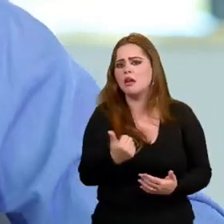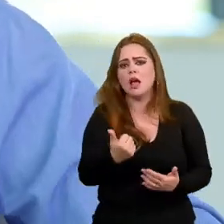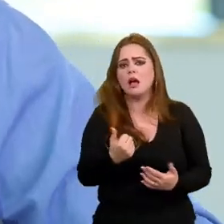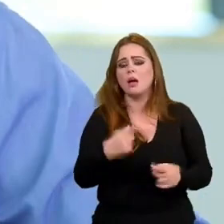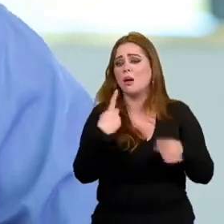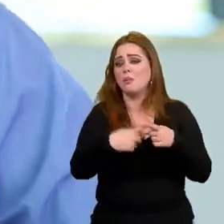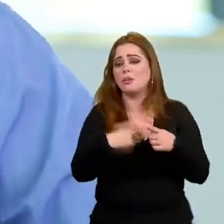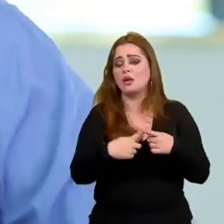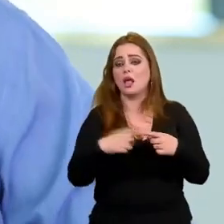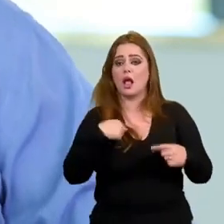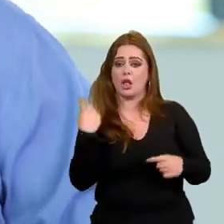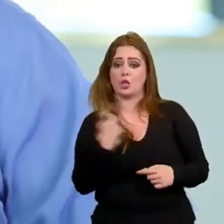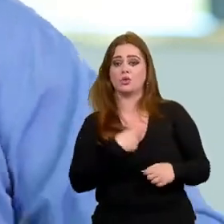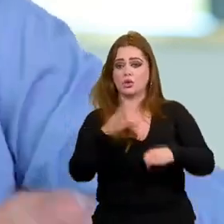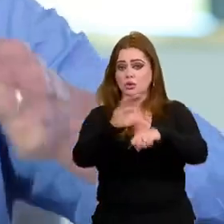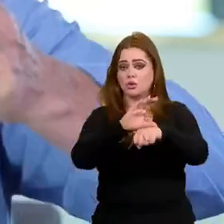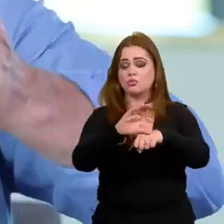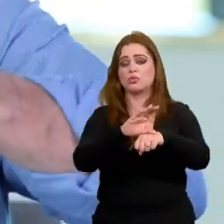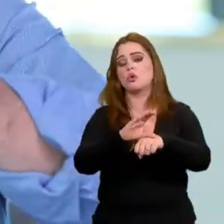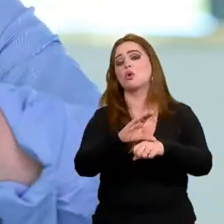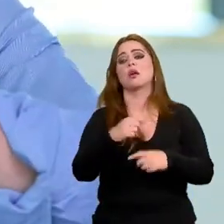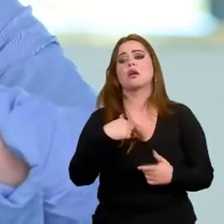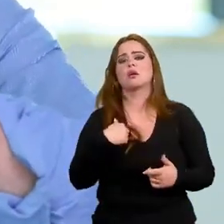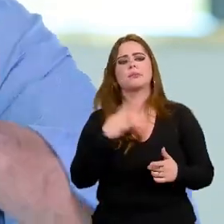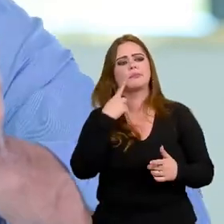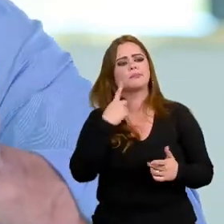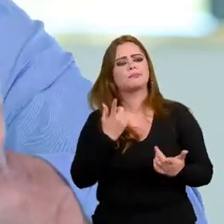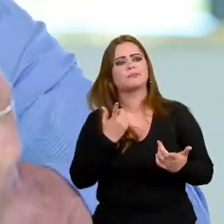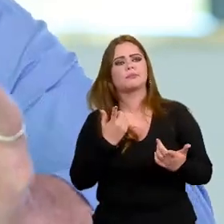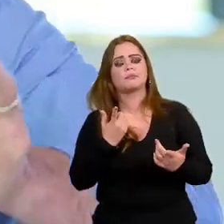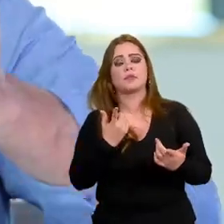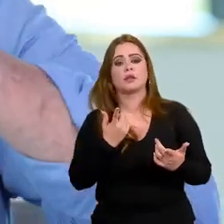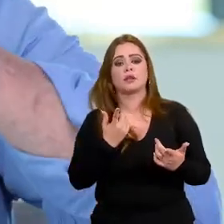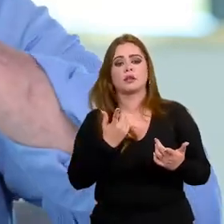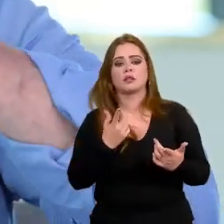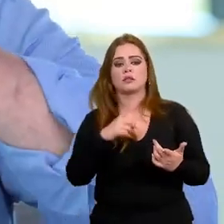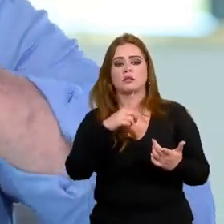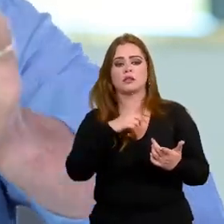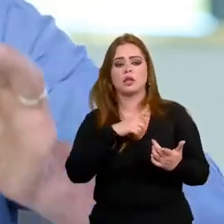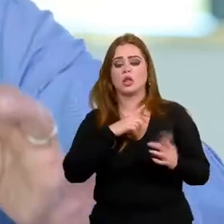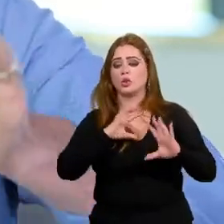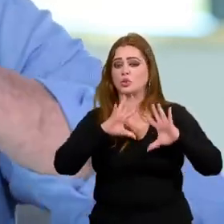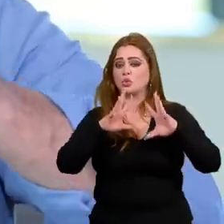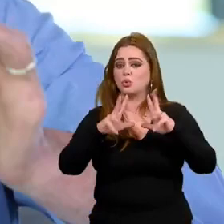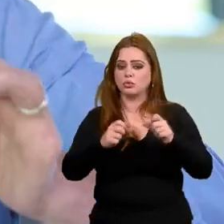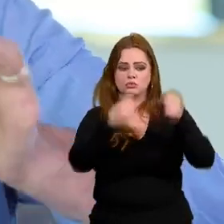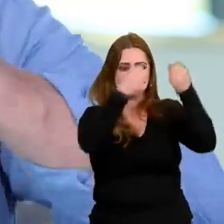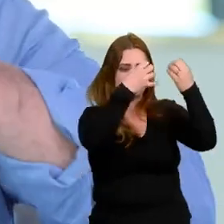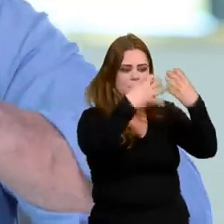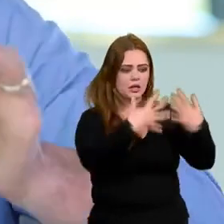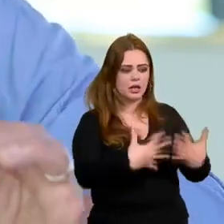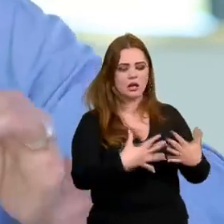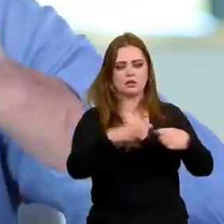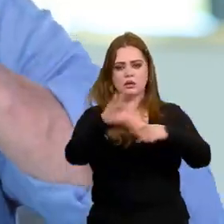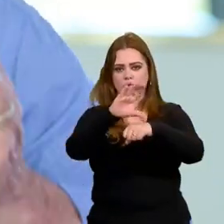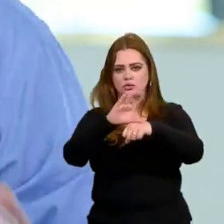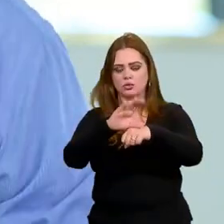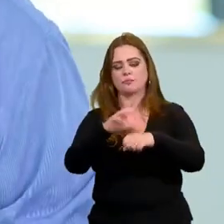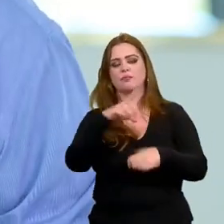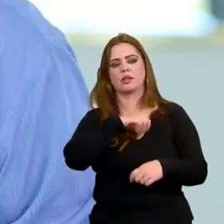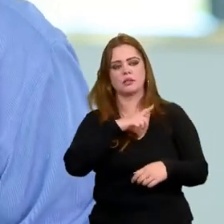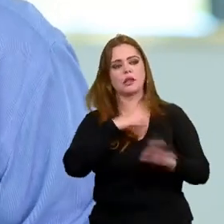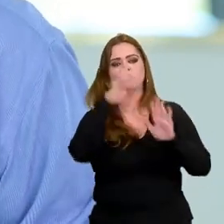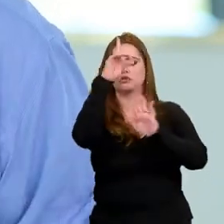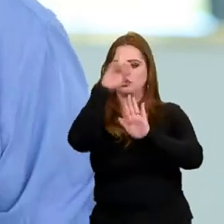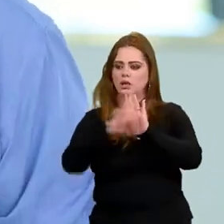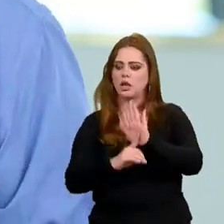o capítulo social da nossa Constituição, que está dito tudo lá. O povo tem direito à moradia, à educação, a transporte, sabe?